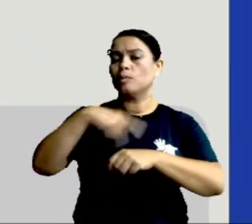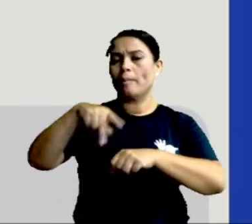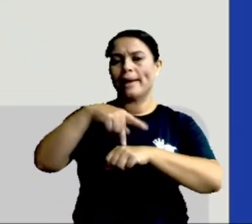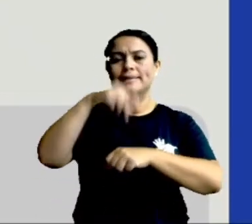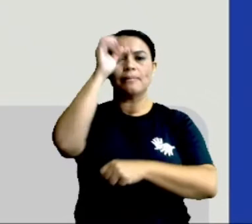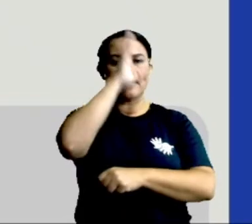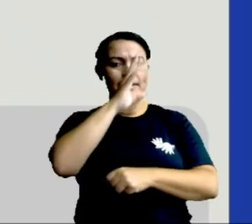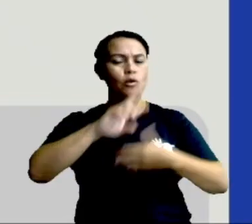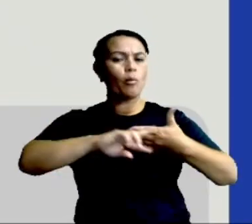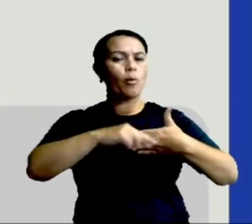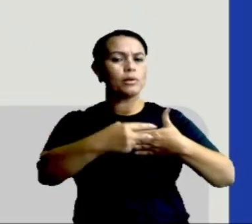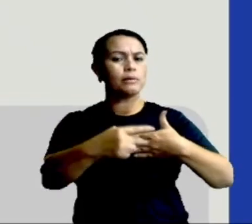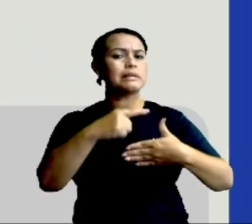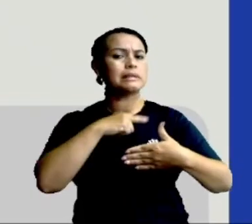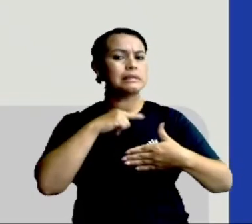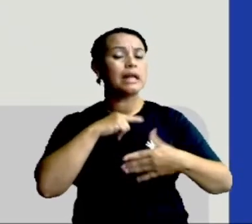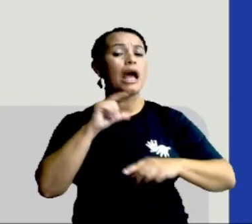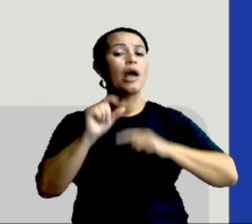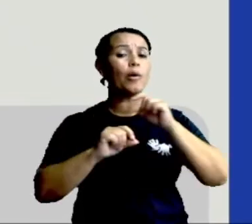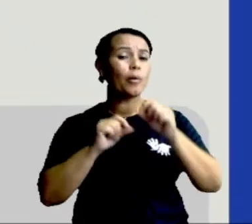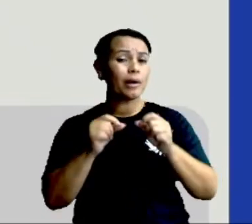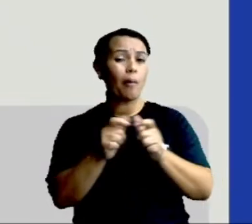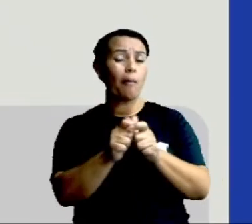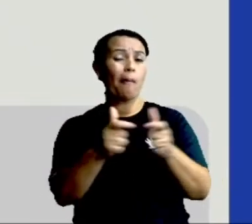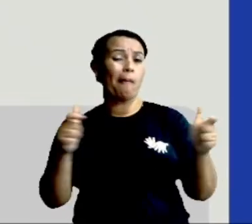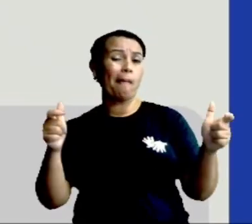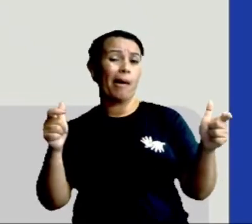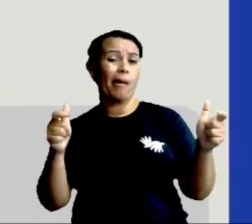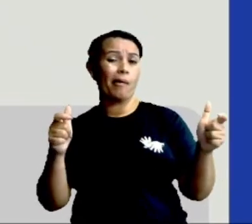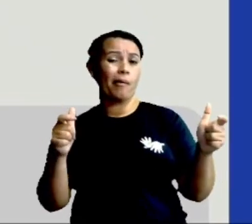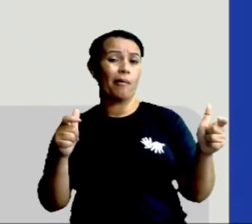Brasil tem a maior população de descendentes japoneses no mundo.